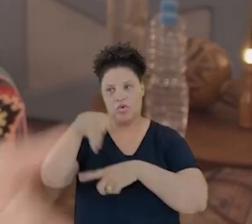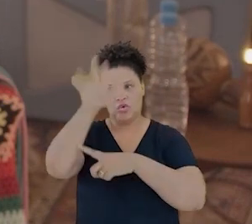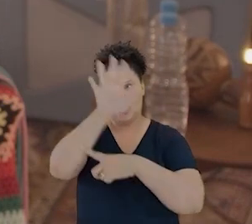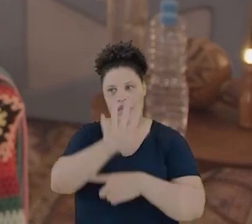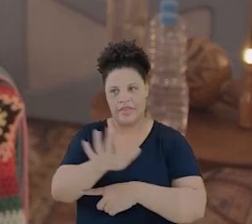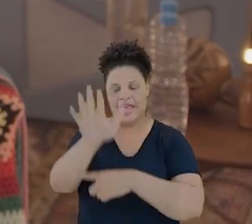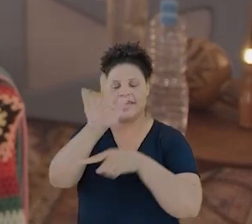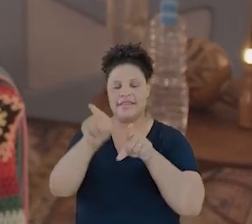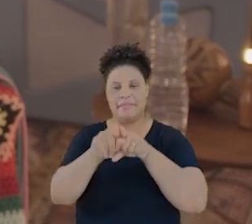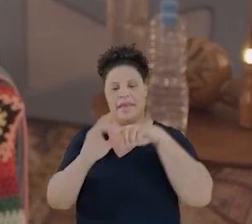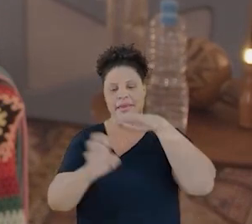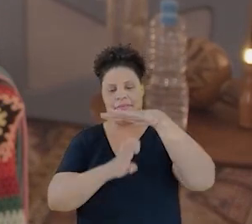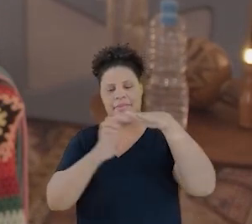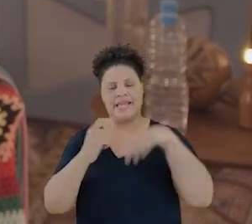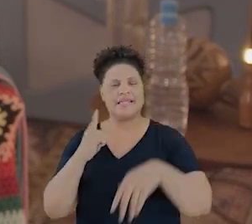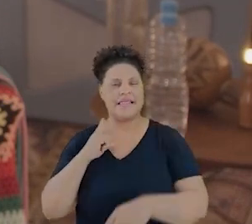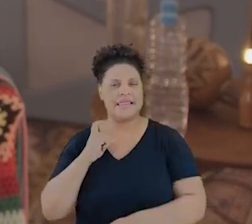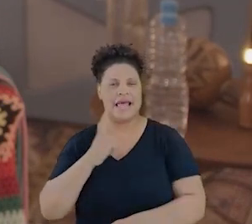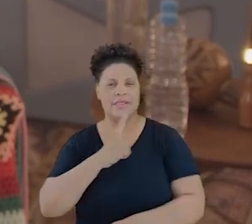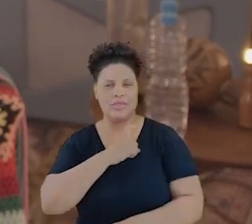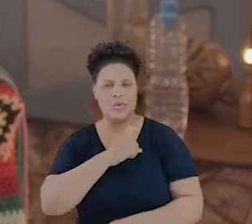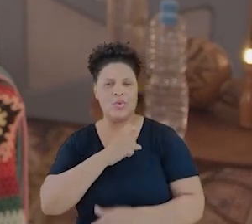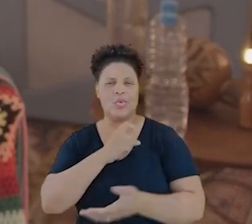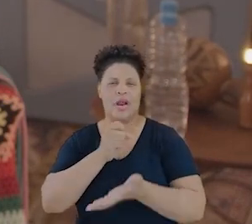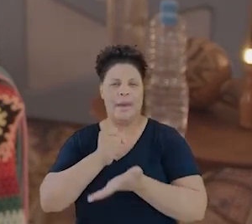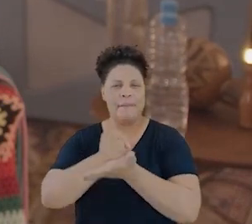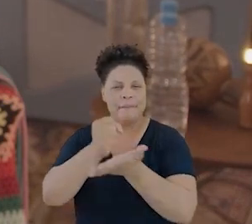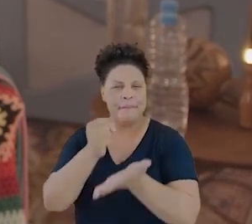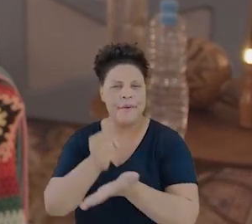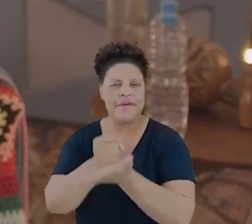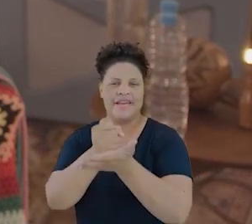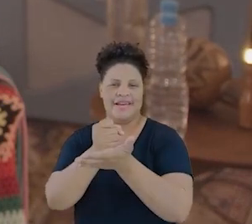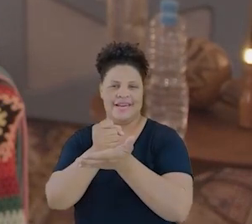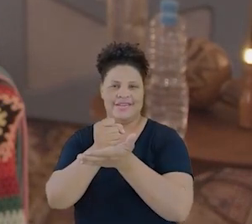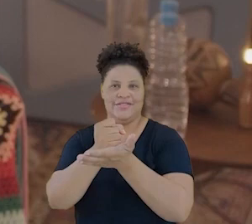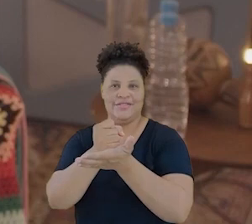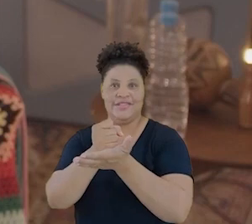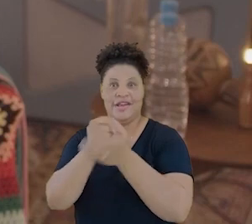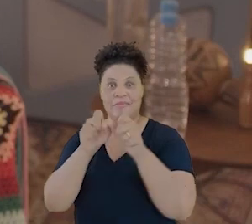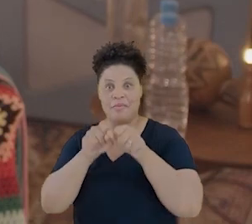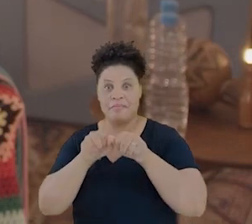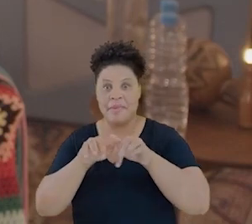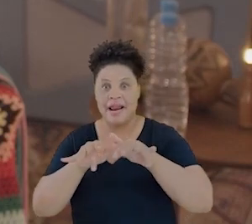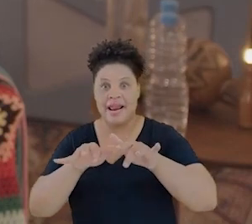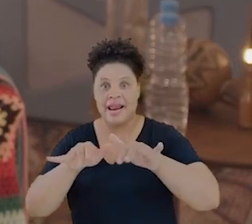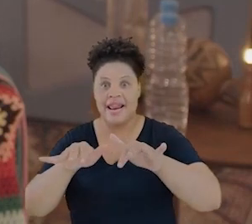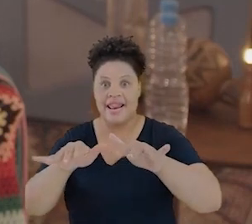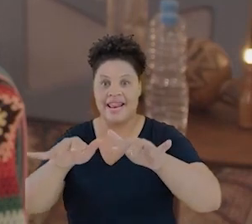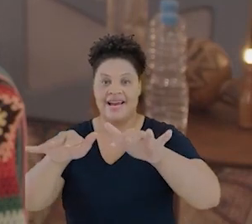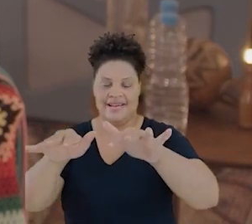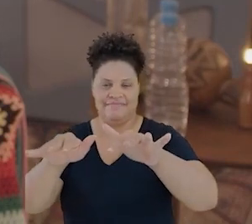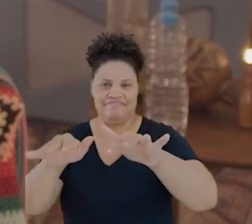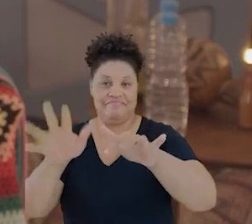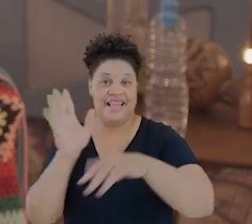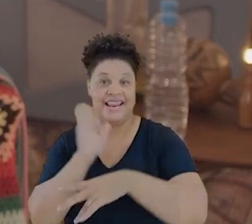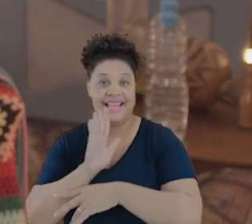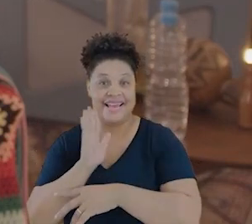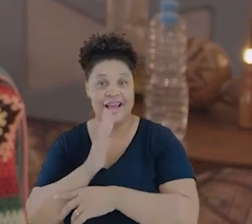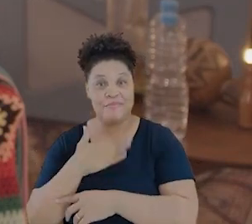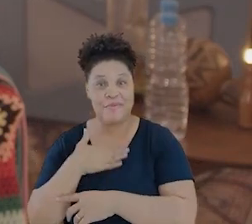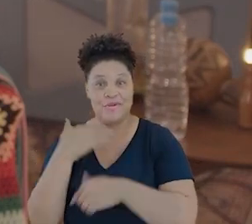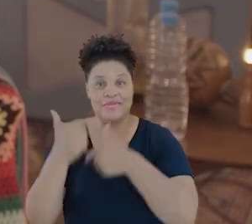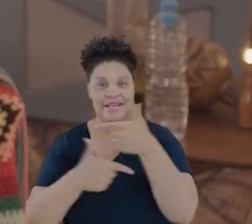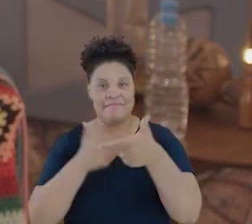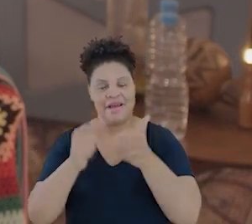Nordeste, a Natura está patrocinando, mas também é uma forma da gente sair da Paraíba e se projetar para o mundo. Então, massa que vê que meu trabalho, né,